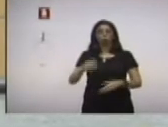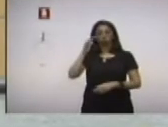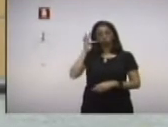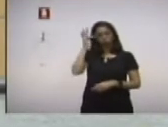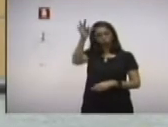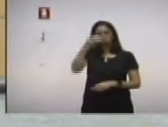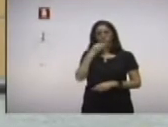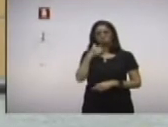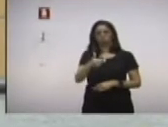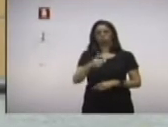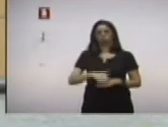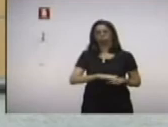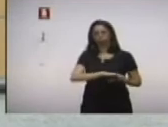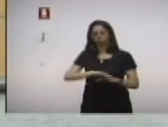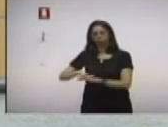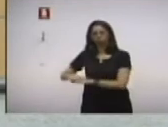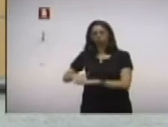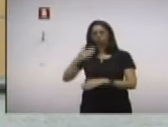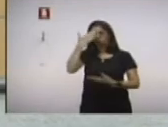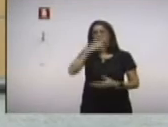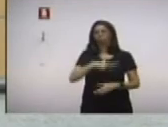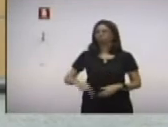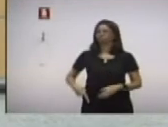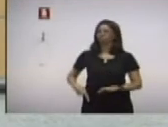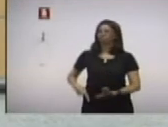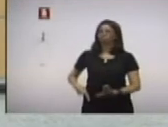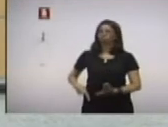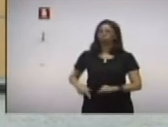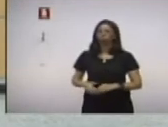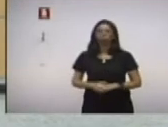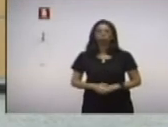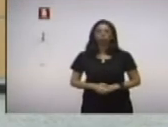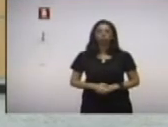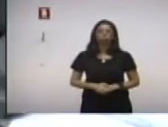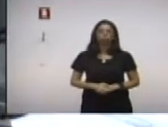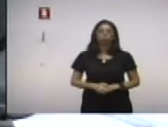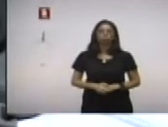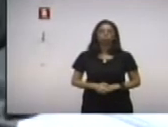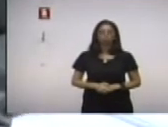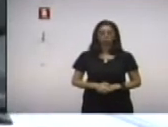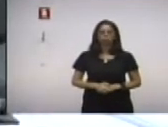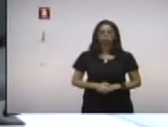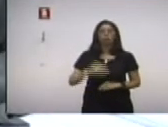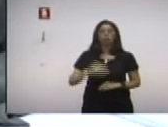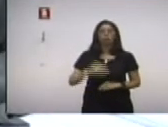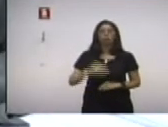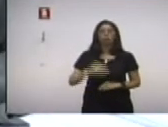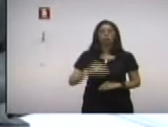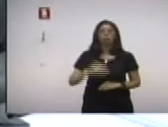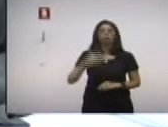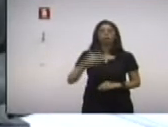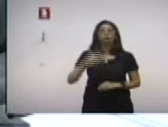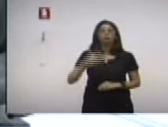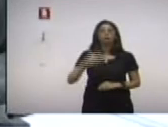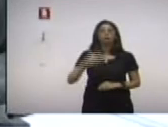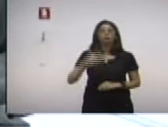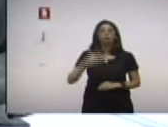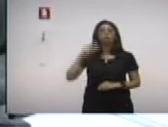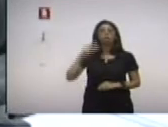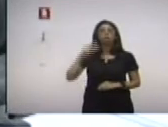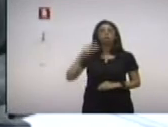Assembleia não E aí E aí Oi boa noite a todos